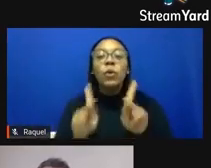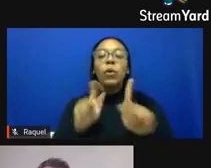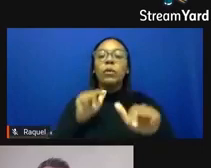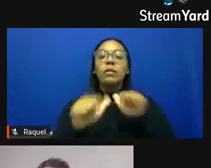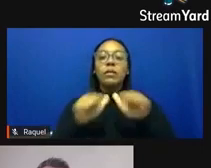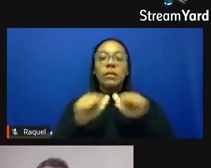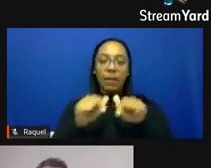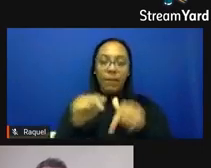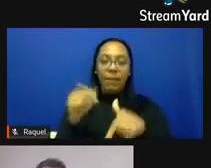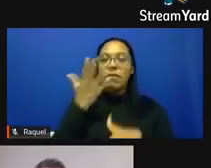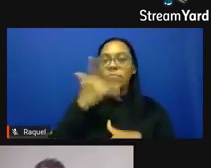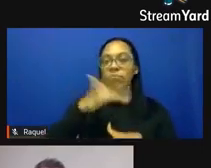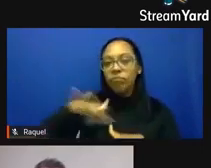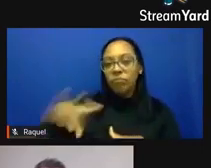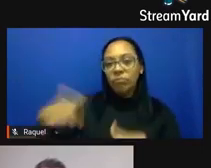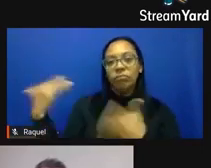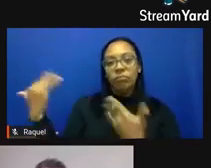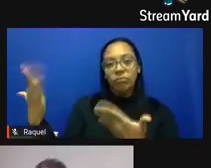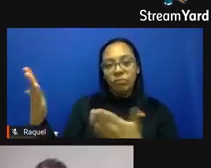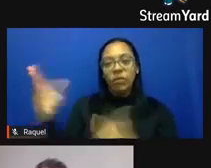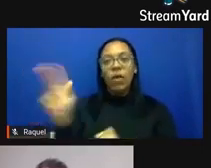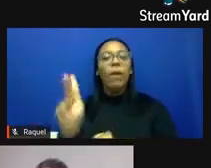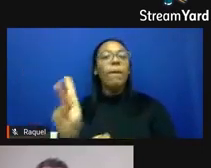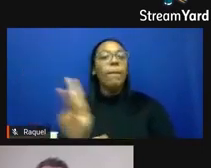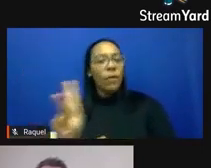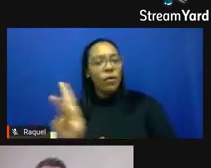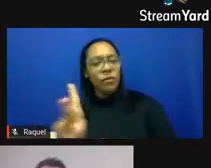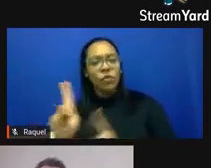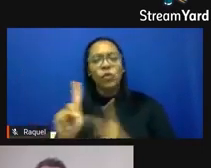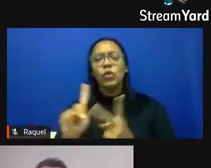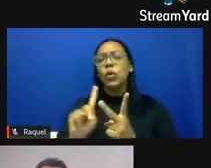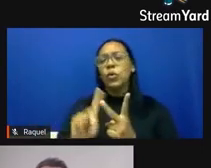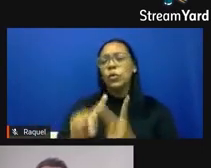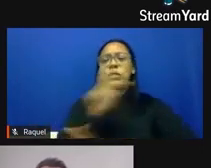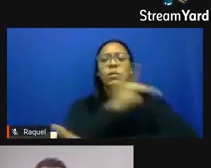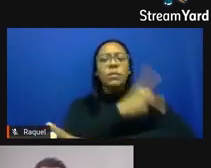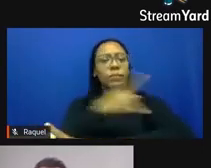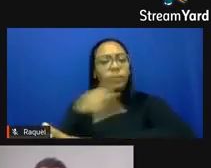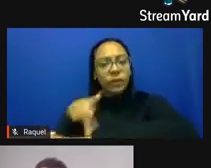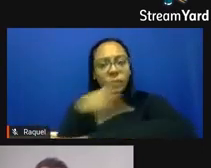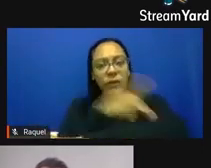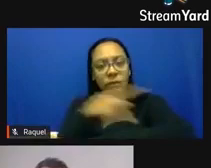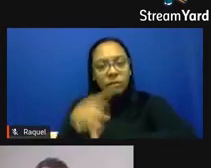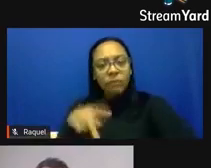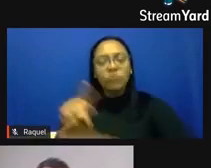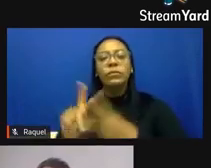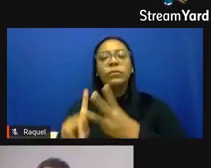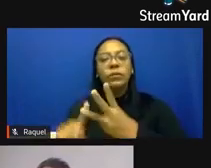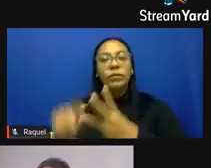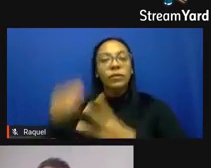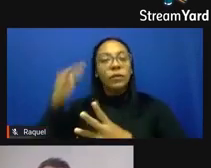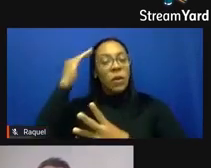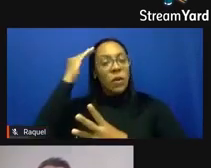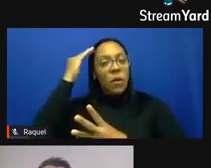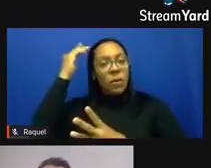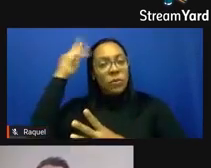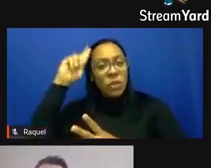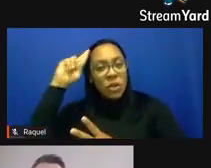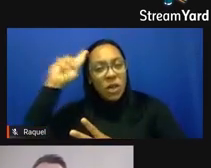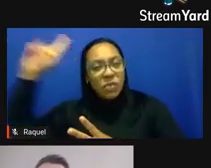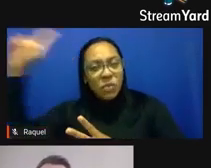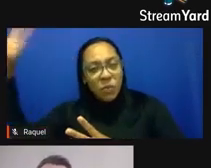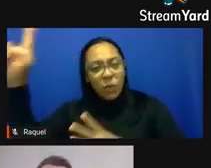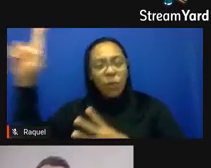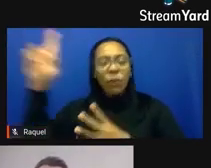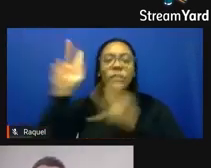professores, pedagogos, diretores, diretoras, profissionais de saúde, conselheiros tutelares, pessoas que vão